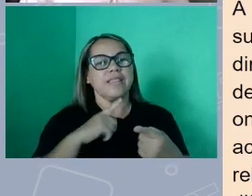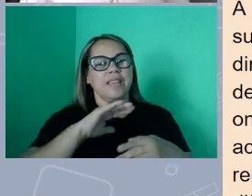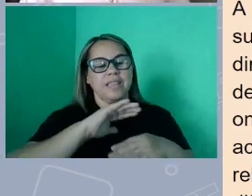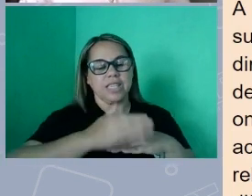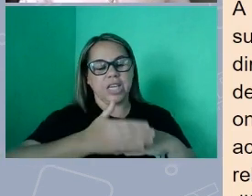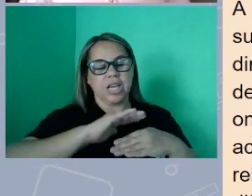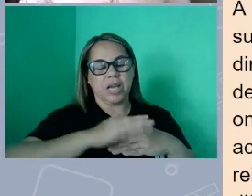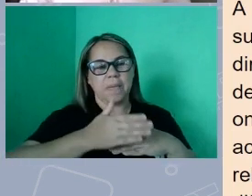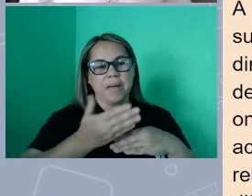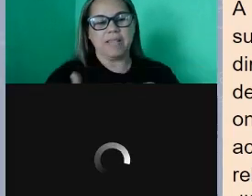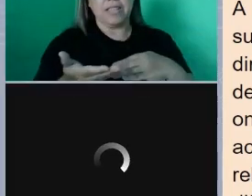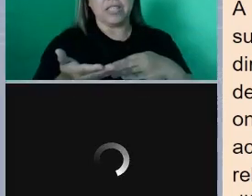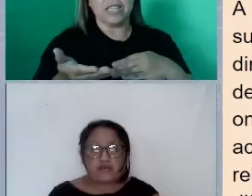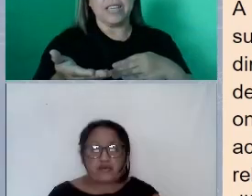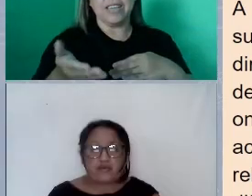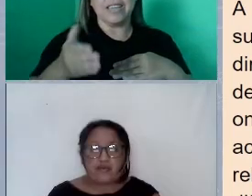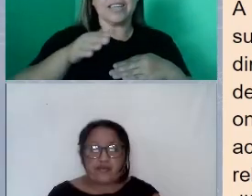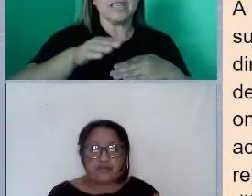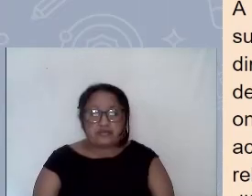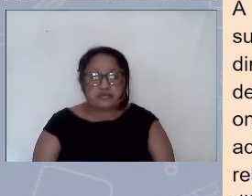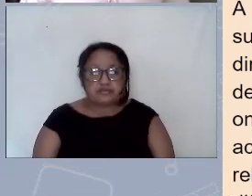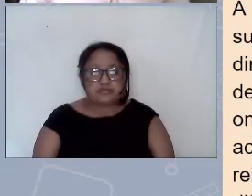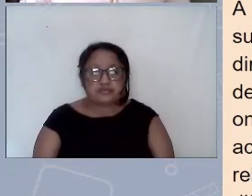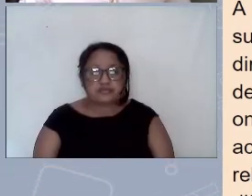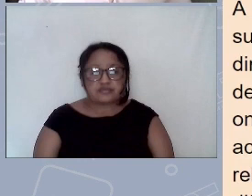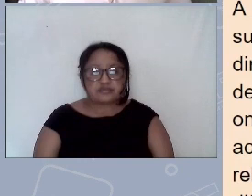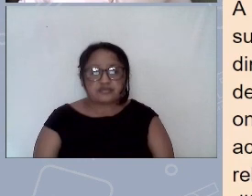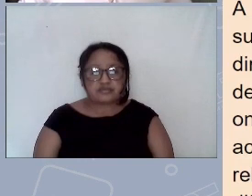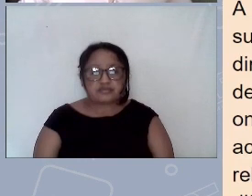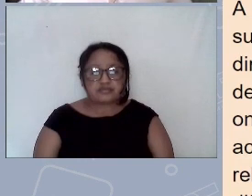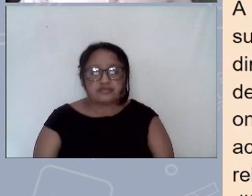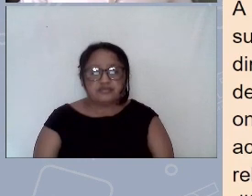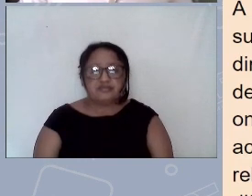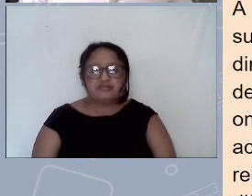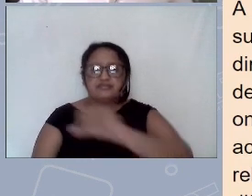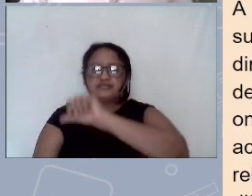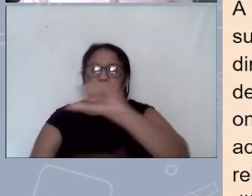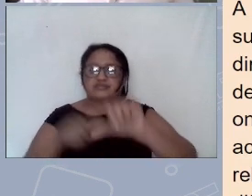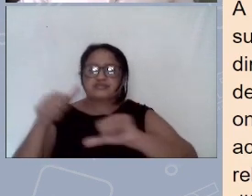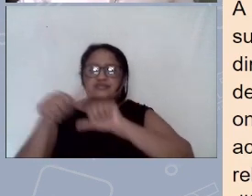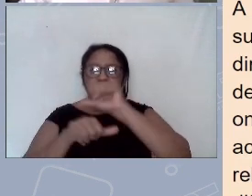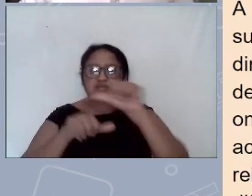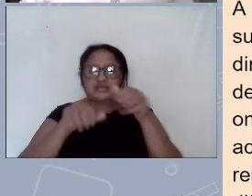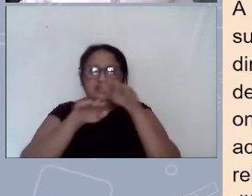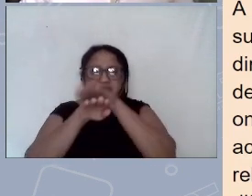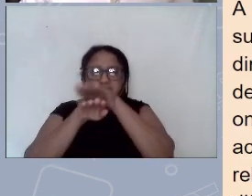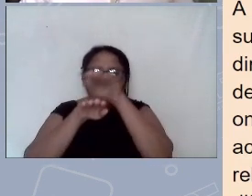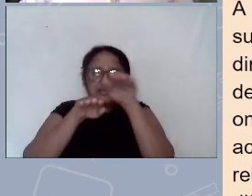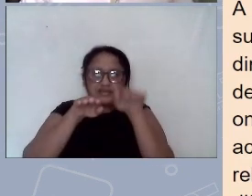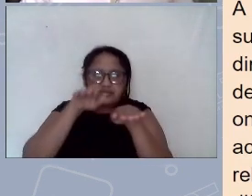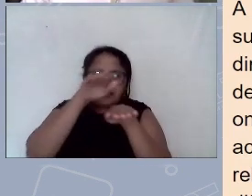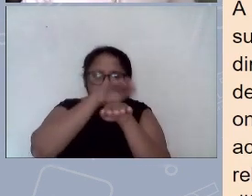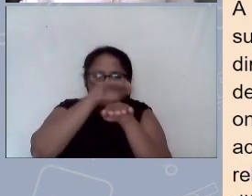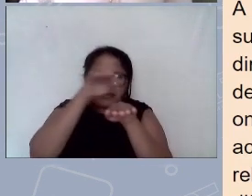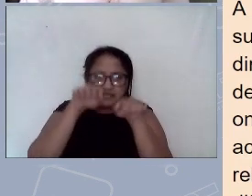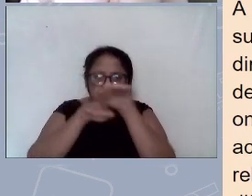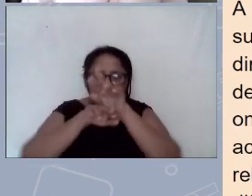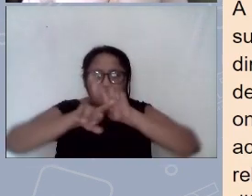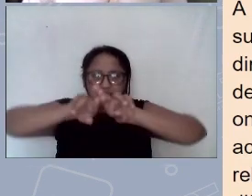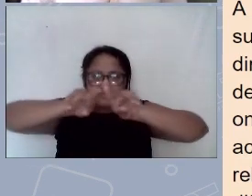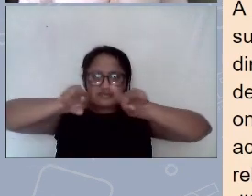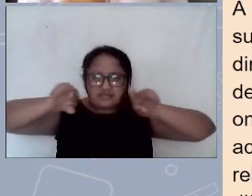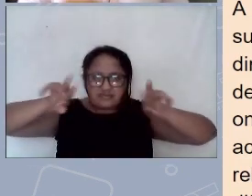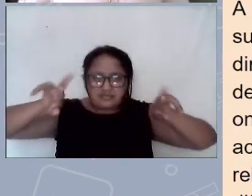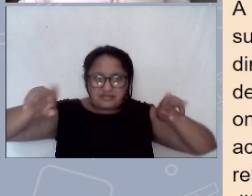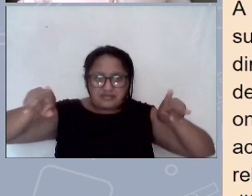inclinadas alternância de camadas de durezas diferentes e